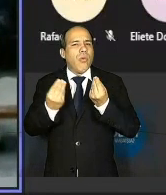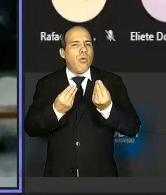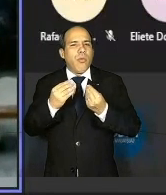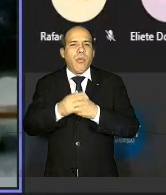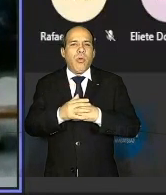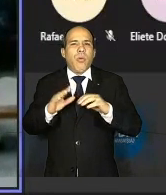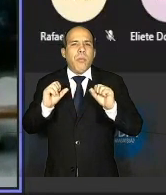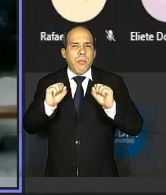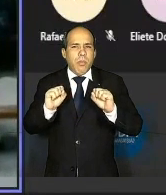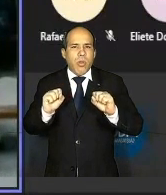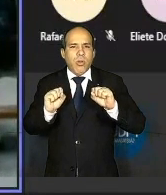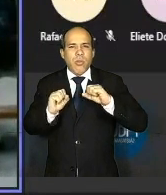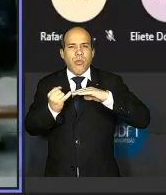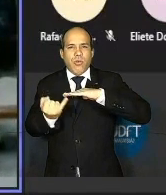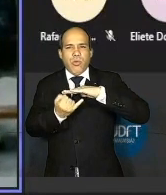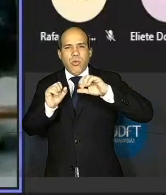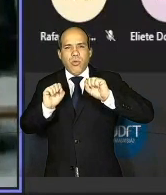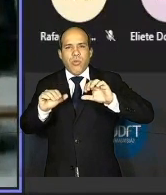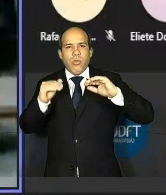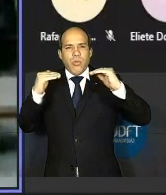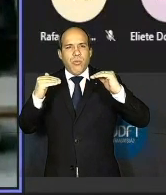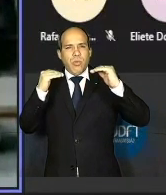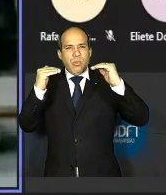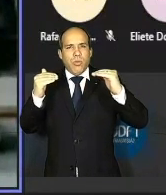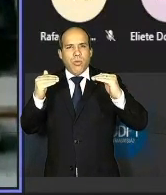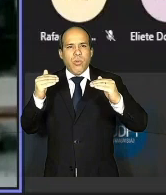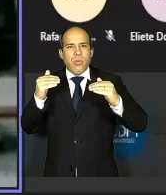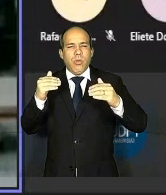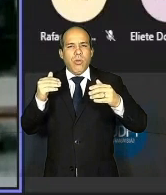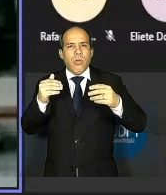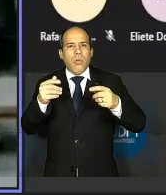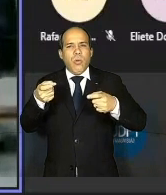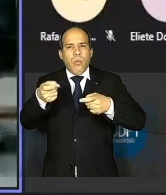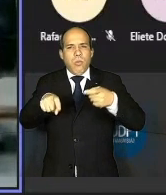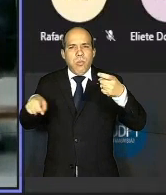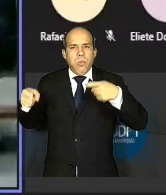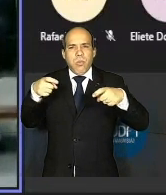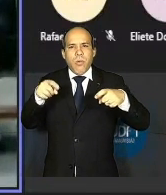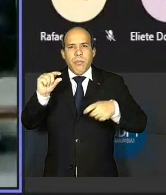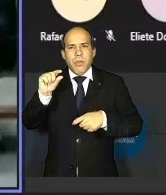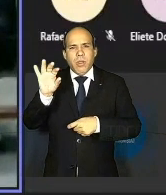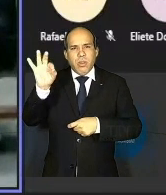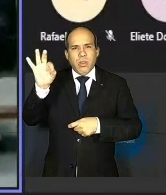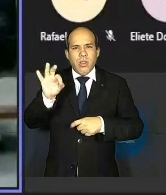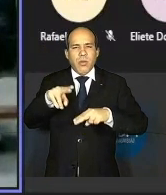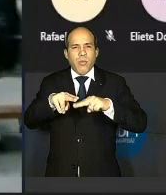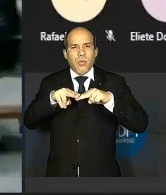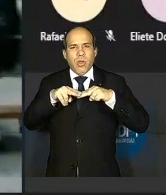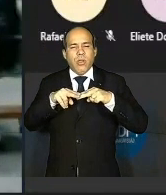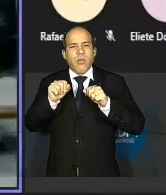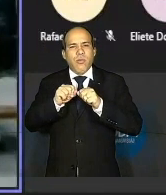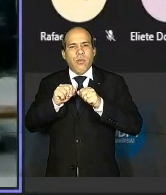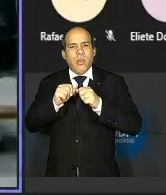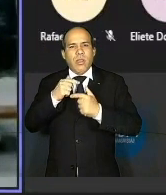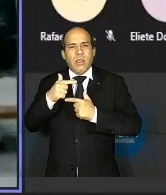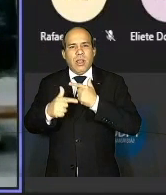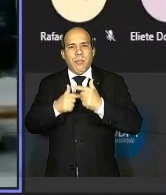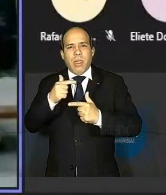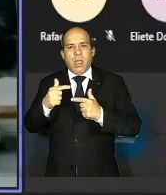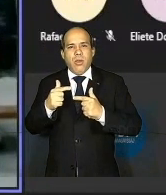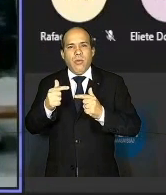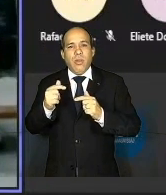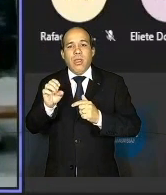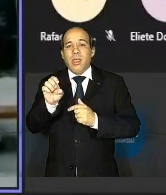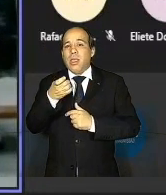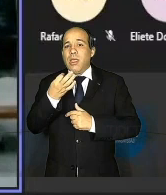indagação: podem as instituições de ensino superior privadas cobrar pequenas taxas quando da prestação